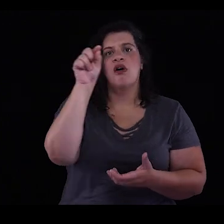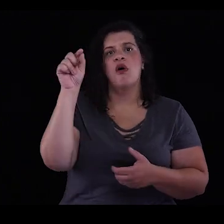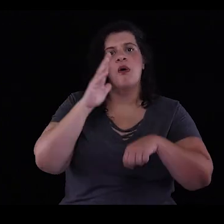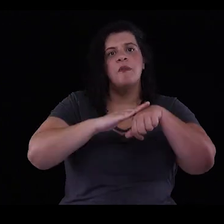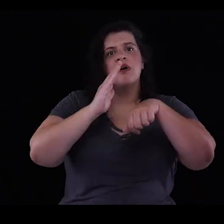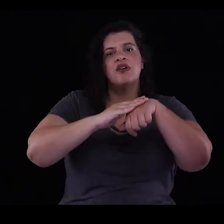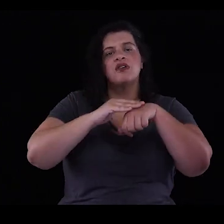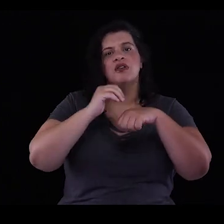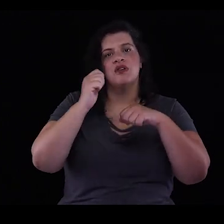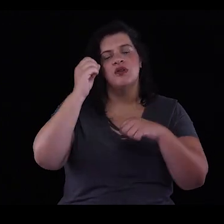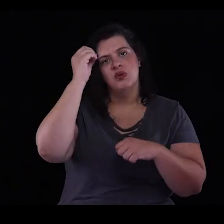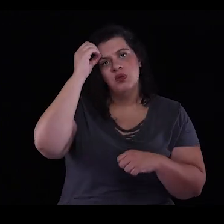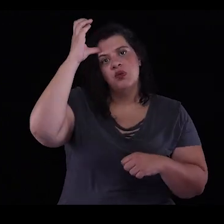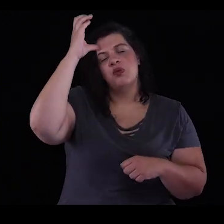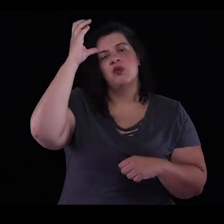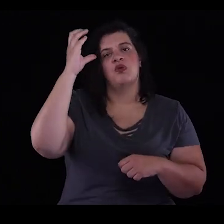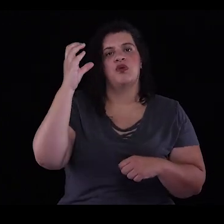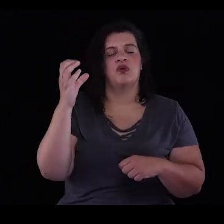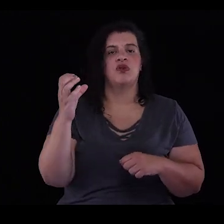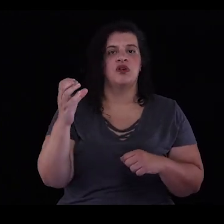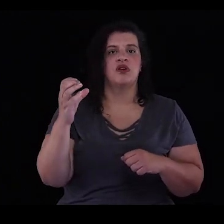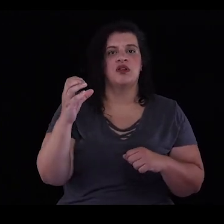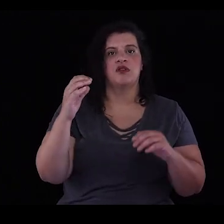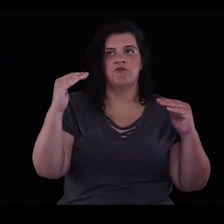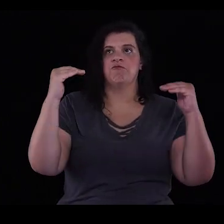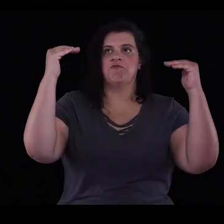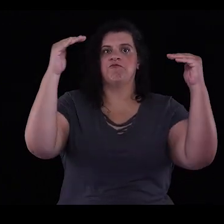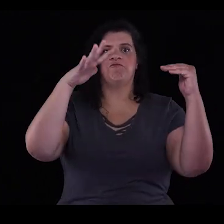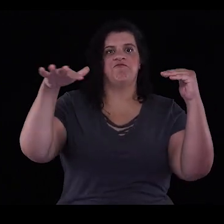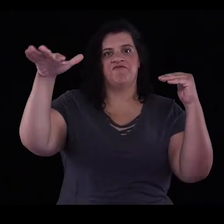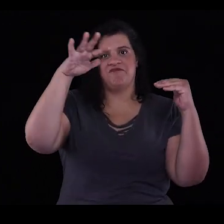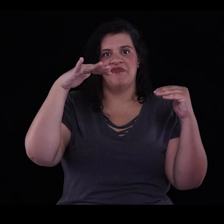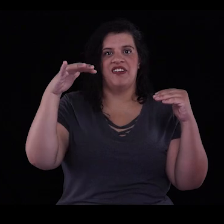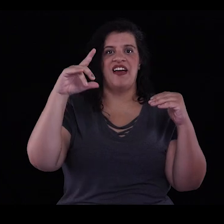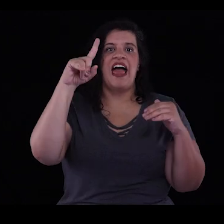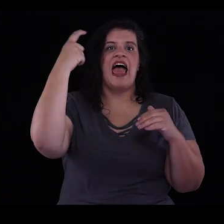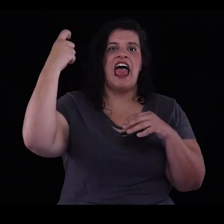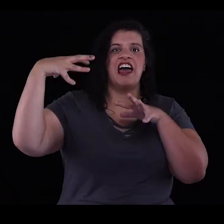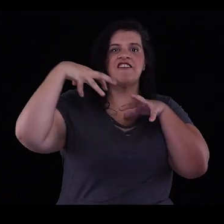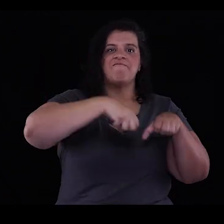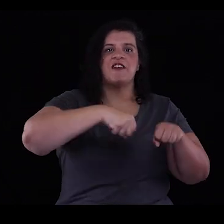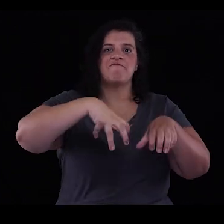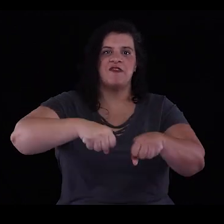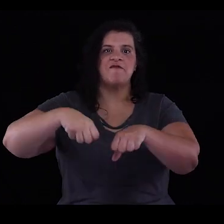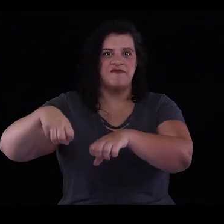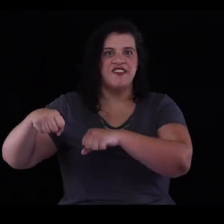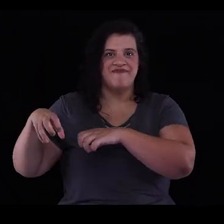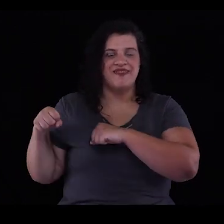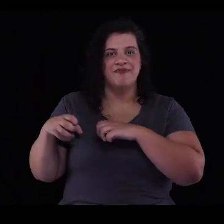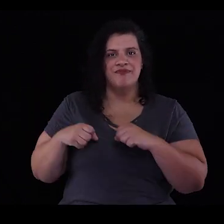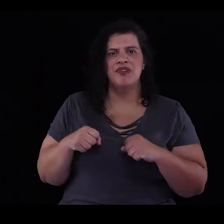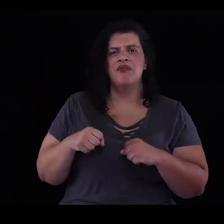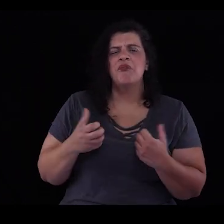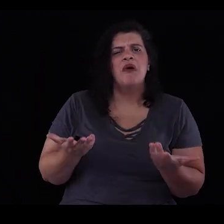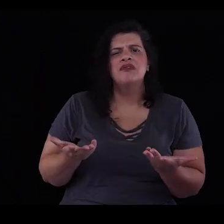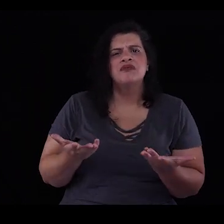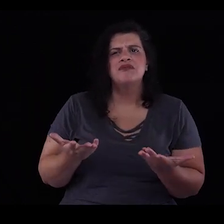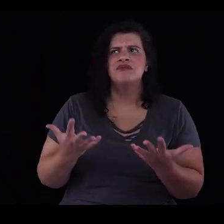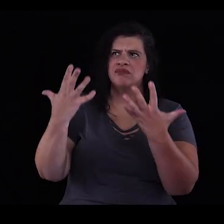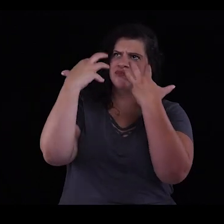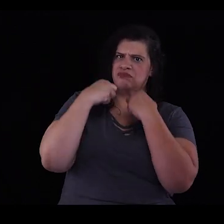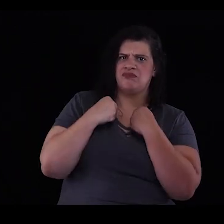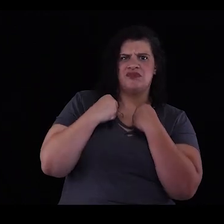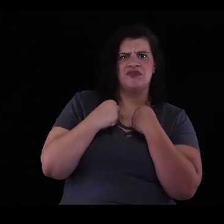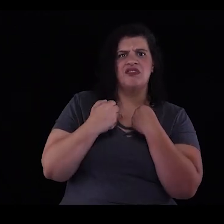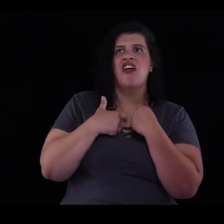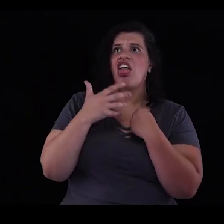de produção do conhecimento que, portanto, estava nas ex-capitais imperiais, né? Então, que lugar é esse